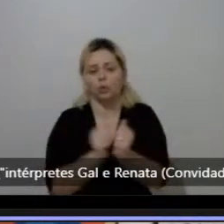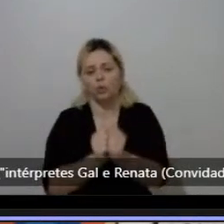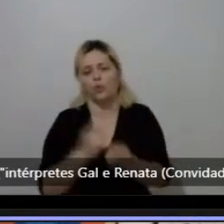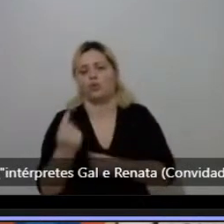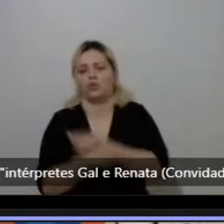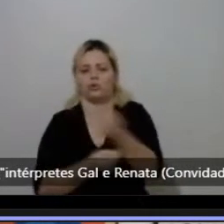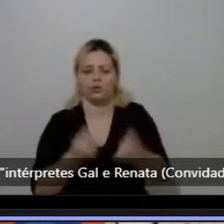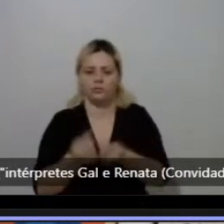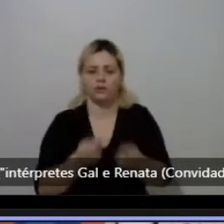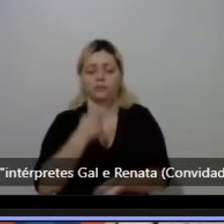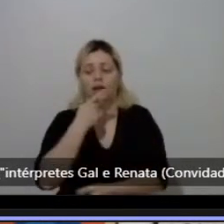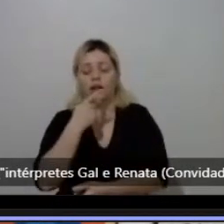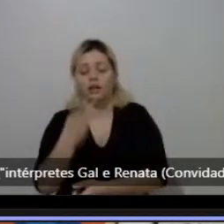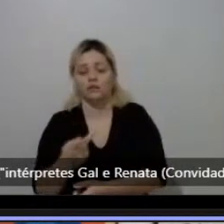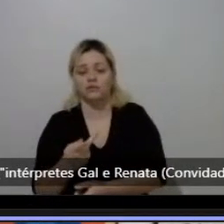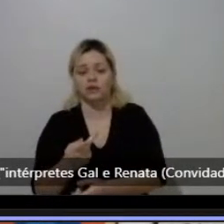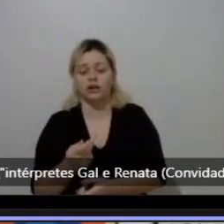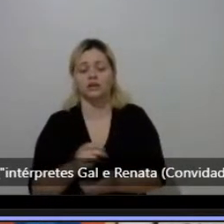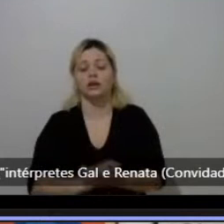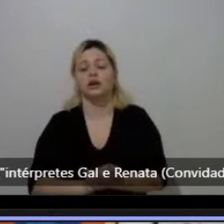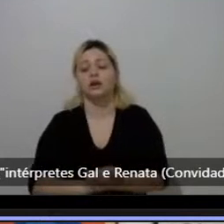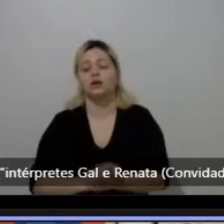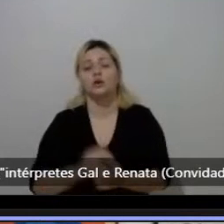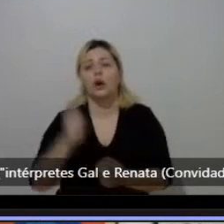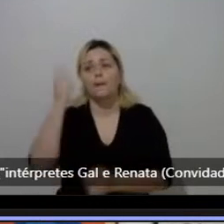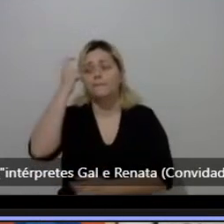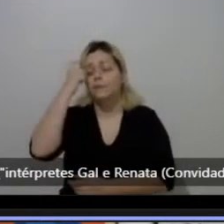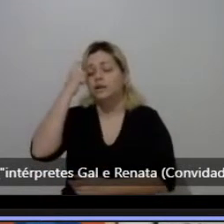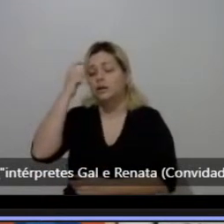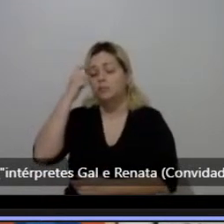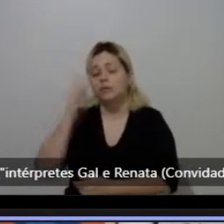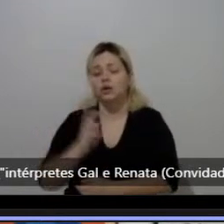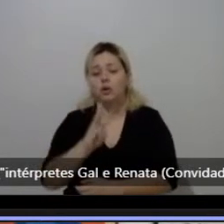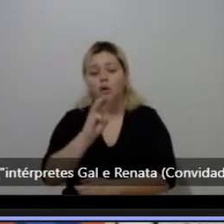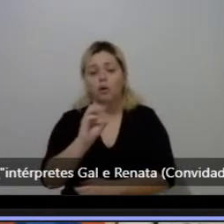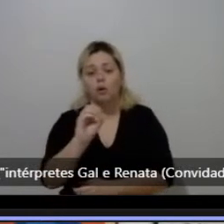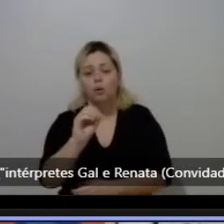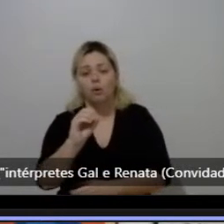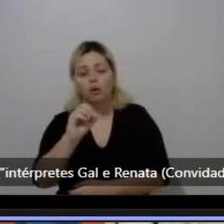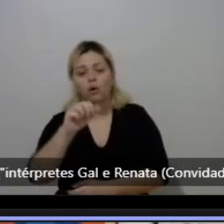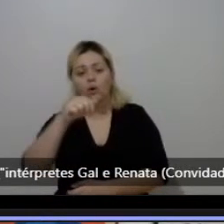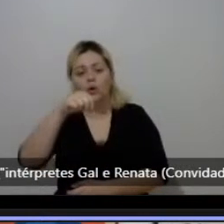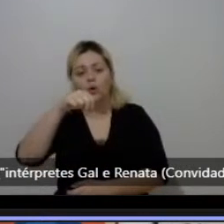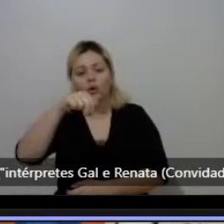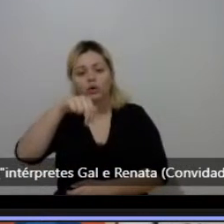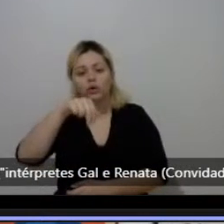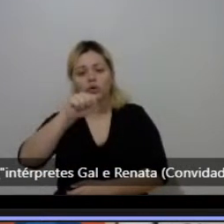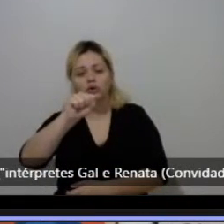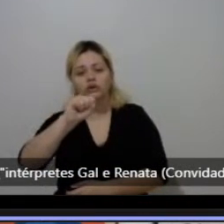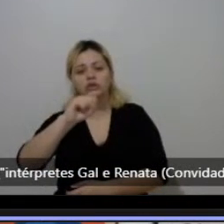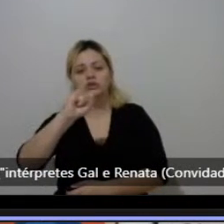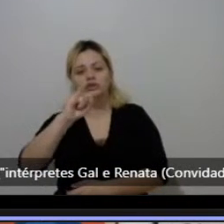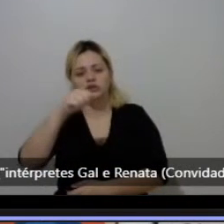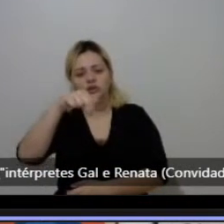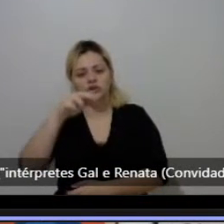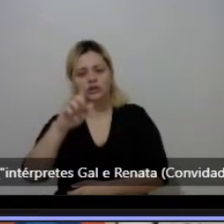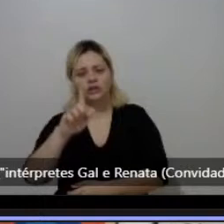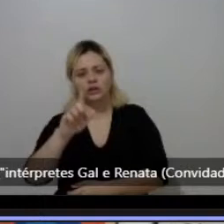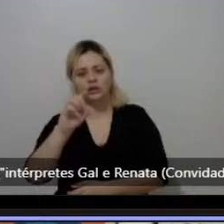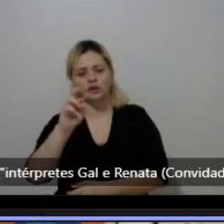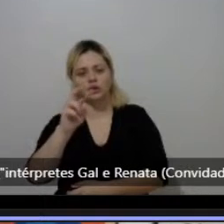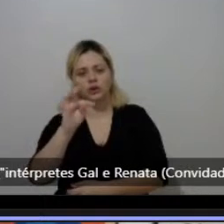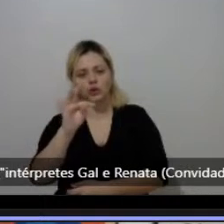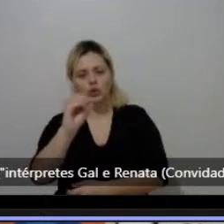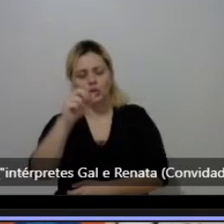gente muda do consenso de Washington para o consenso dos commodities, né? Então, ela vai discutir isso em vários trabalhos